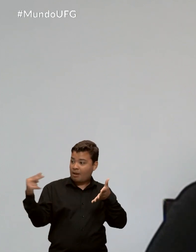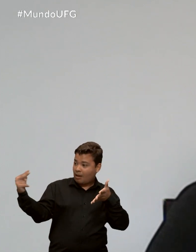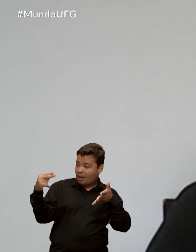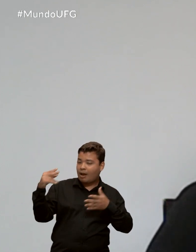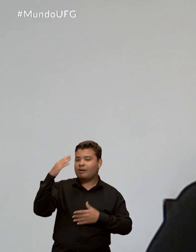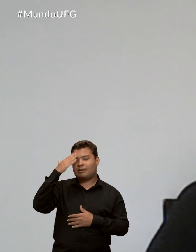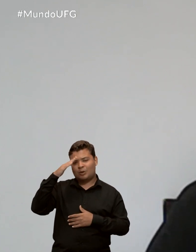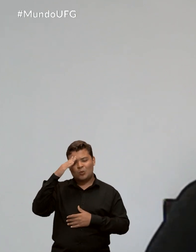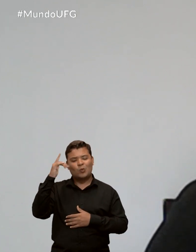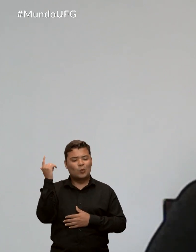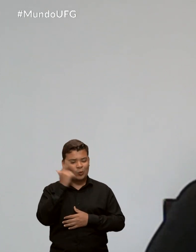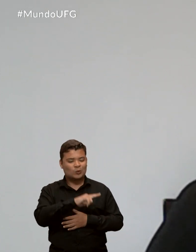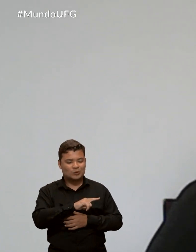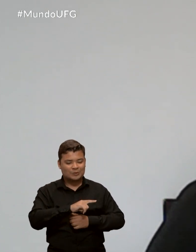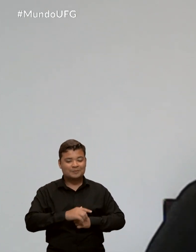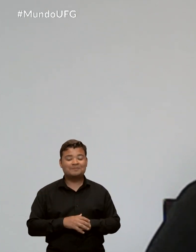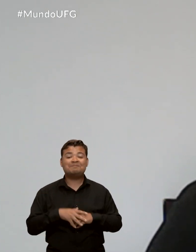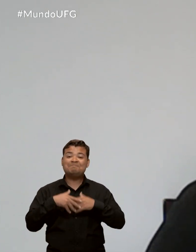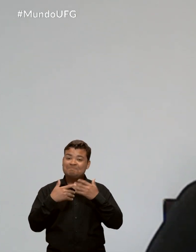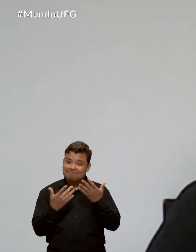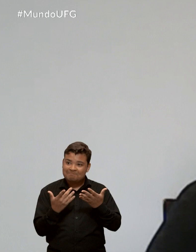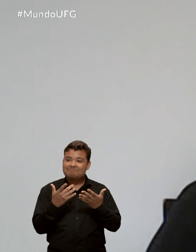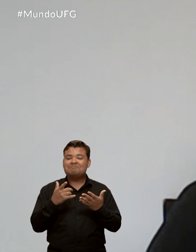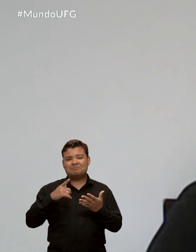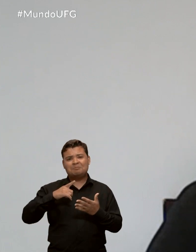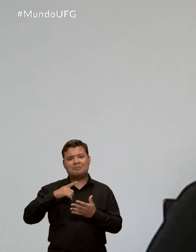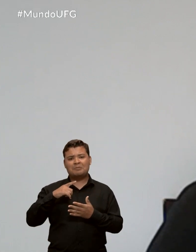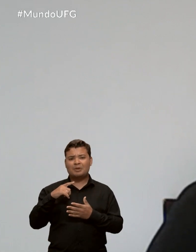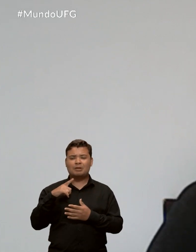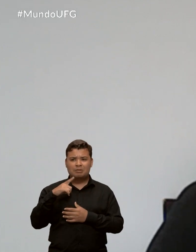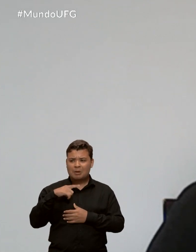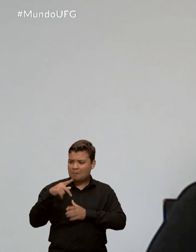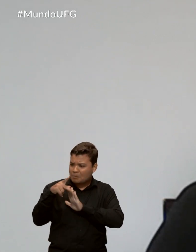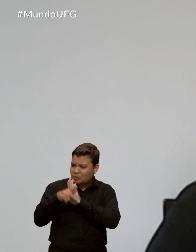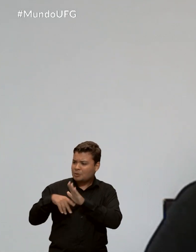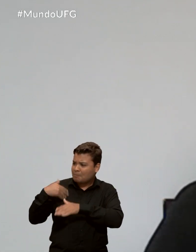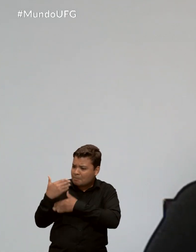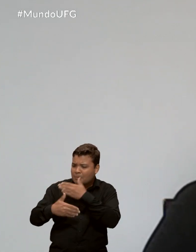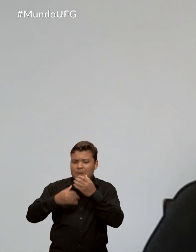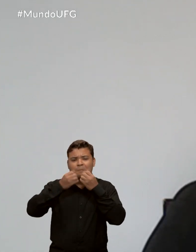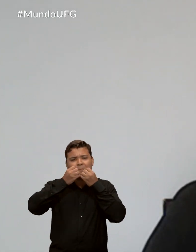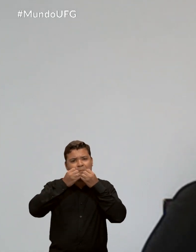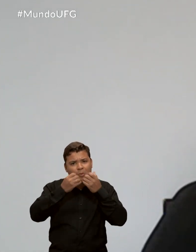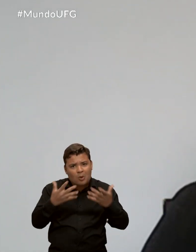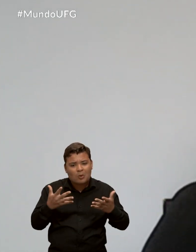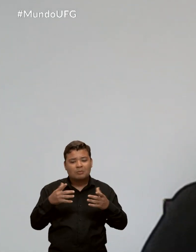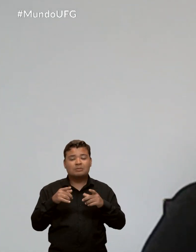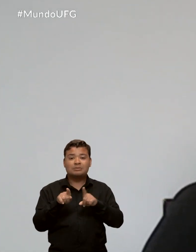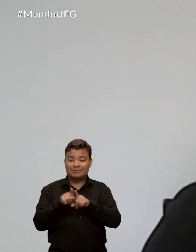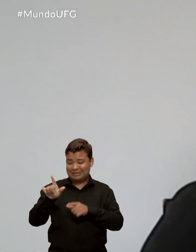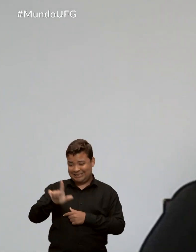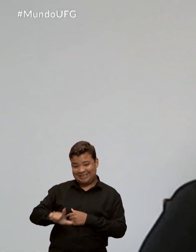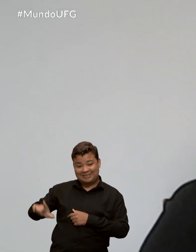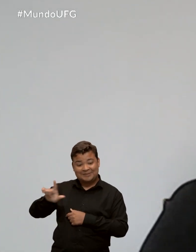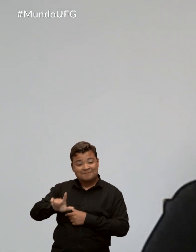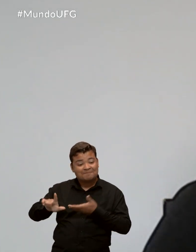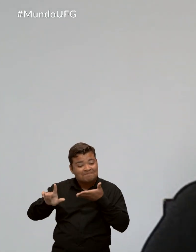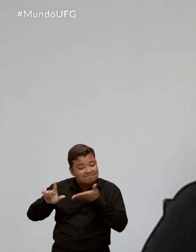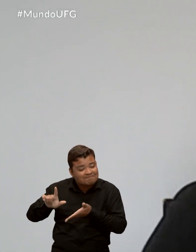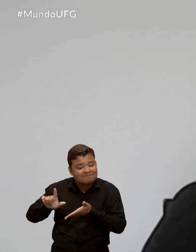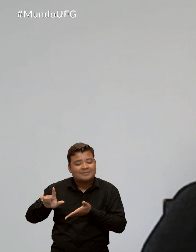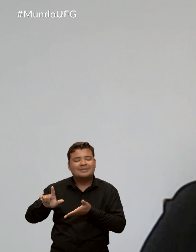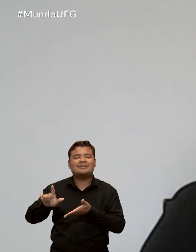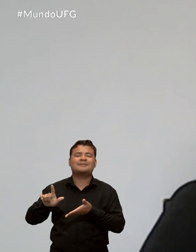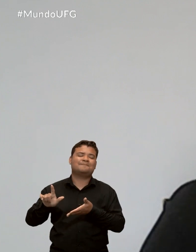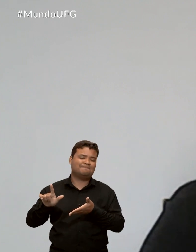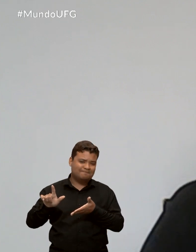de sinais. Então, tem sido muito bom esse projeto, né? A literatura, ela